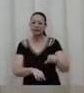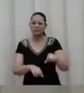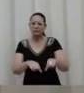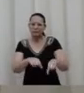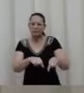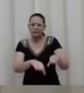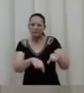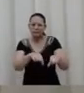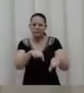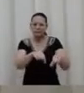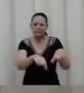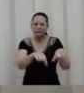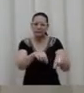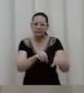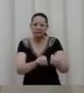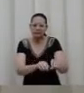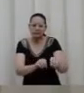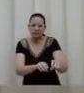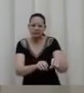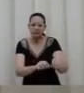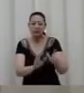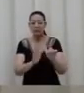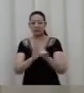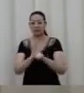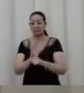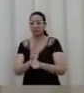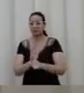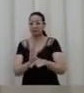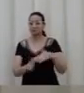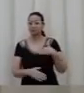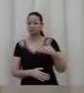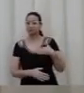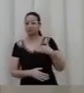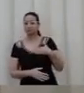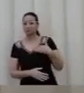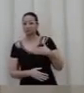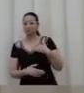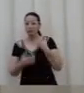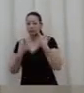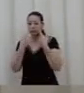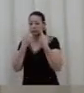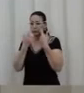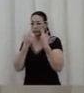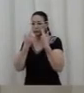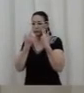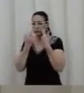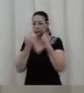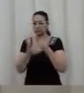no momento da colheita É sério